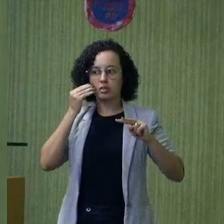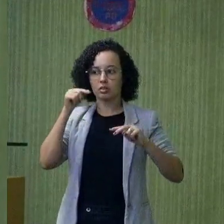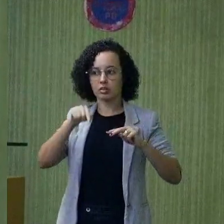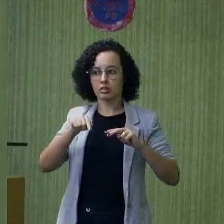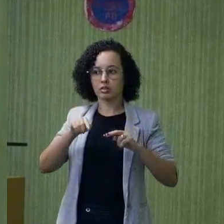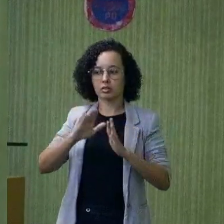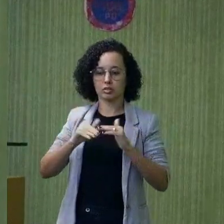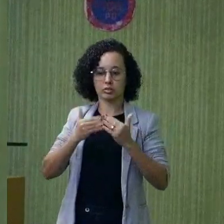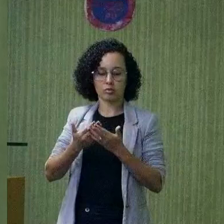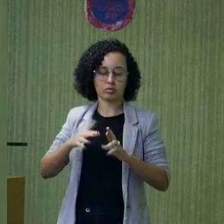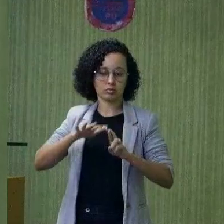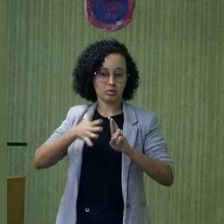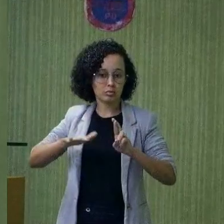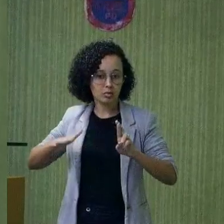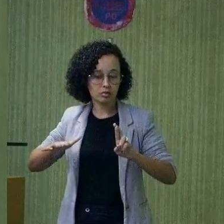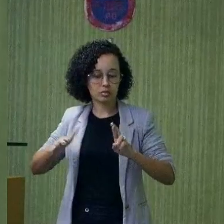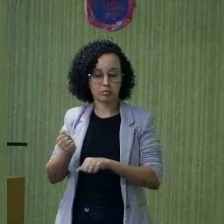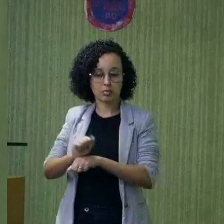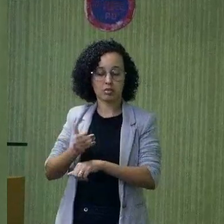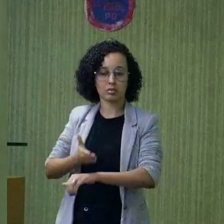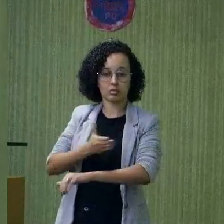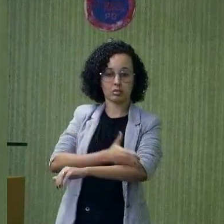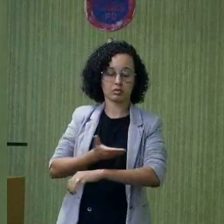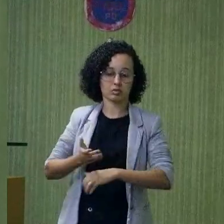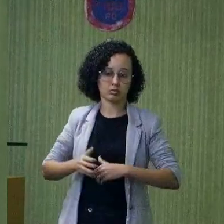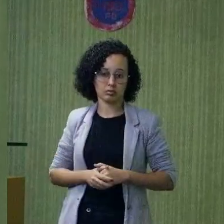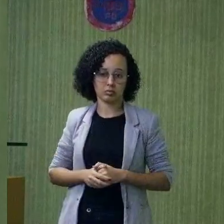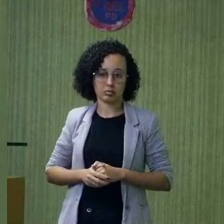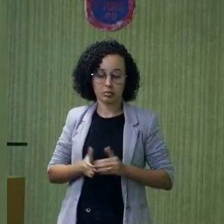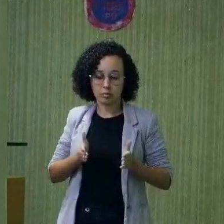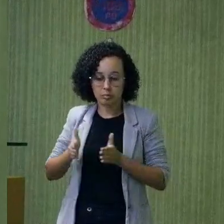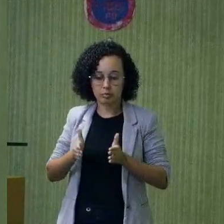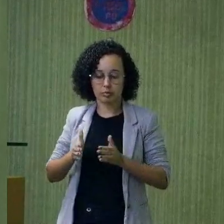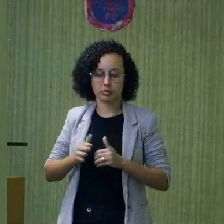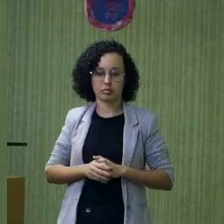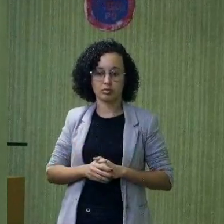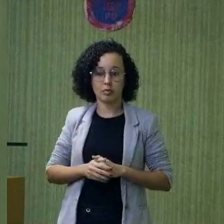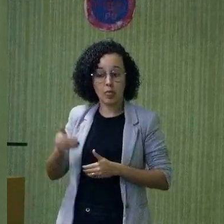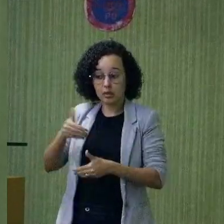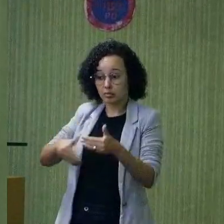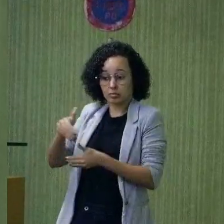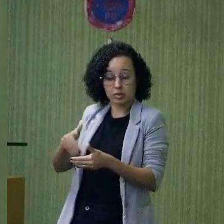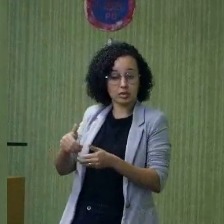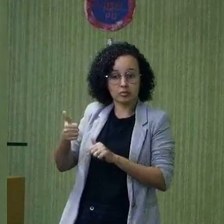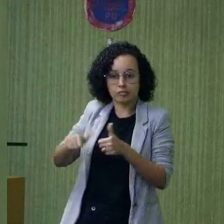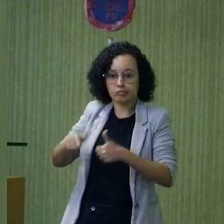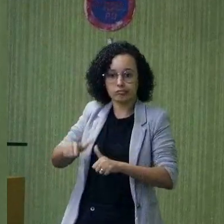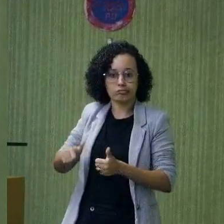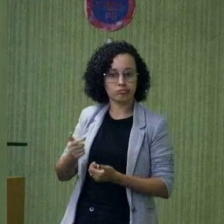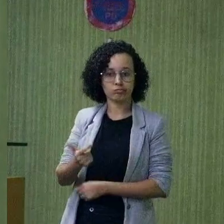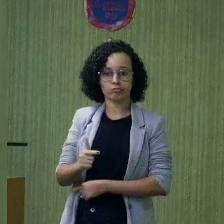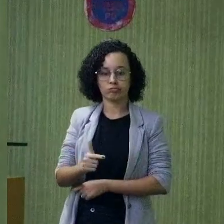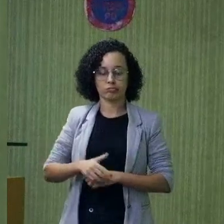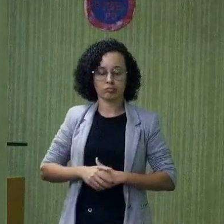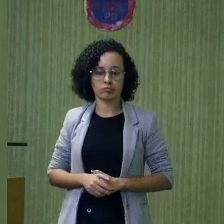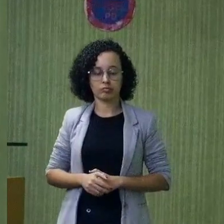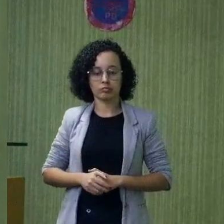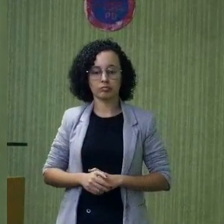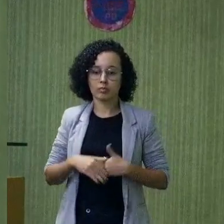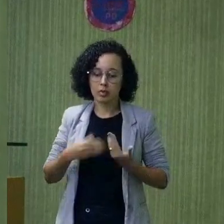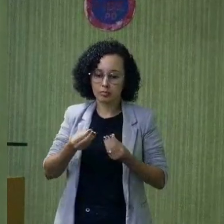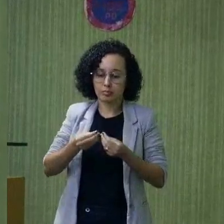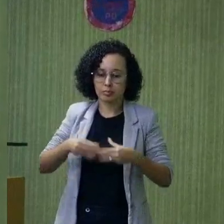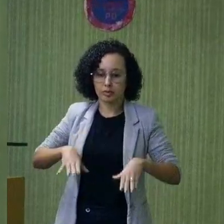causa da estiagem param antes então eles não participam e não são avaliados Então isso é um prejuízo